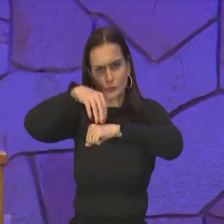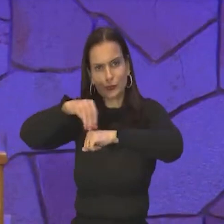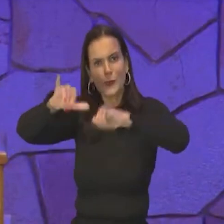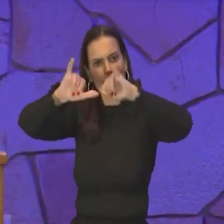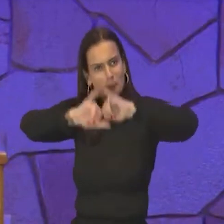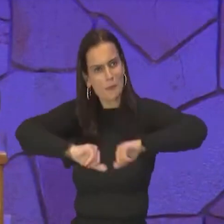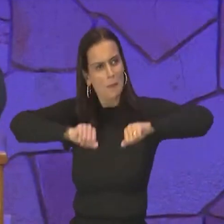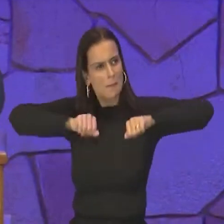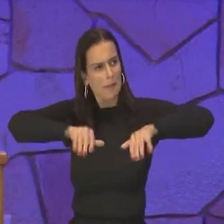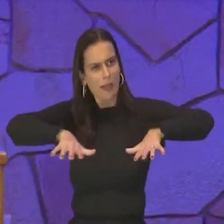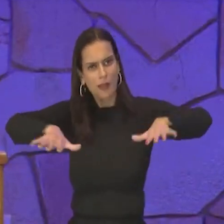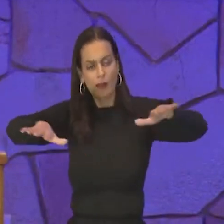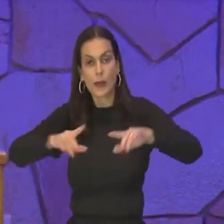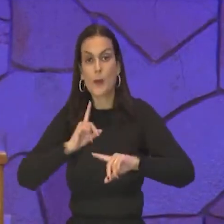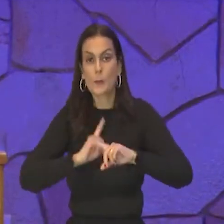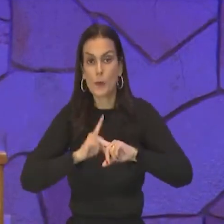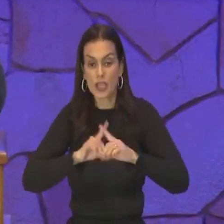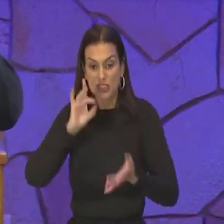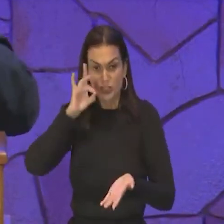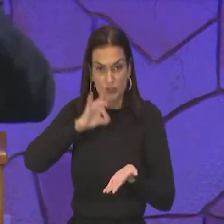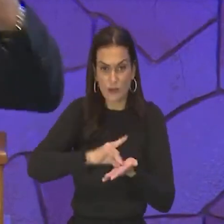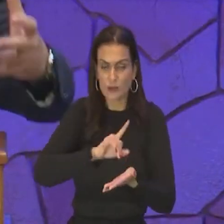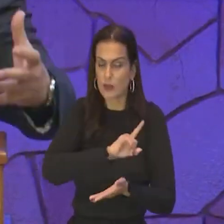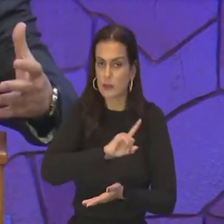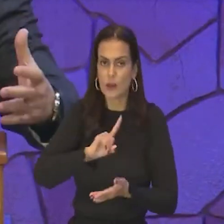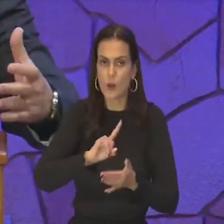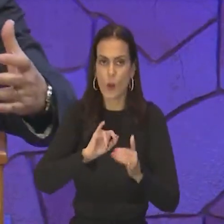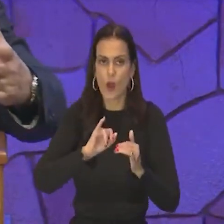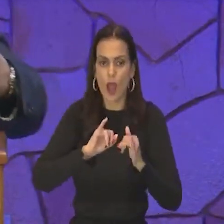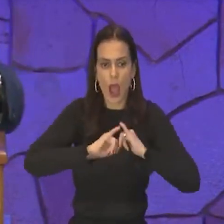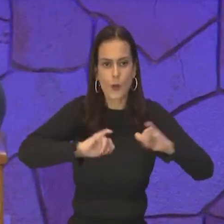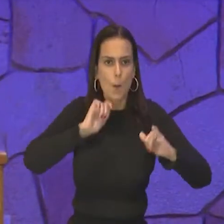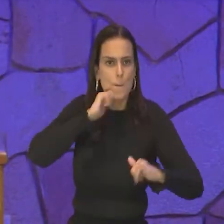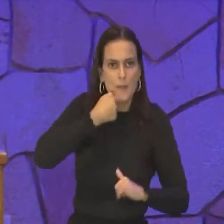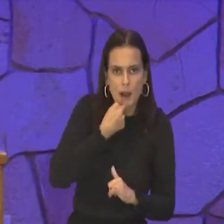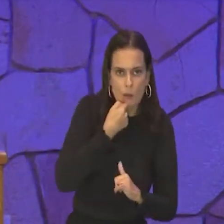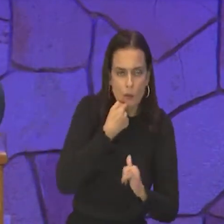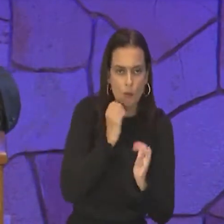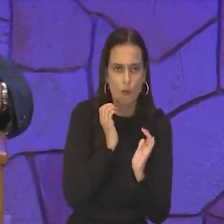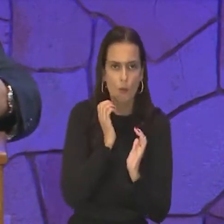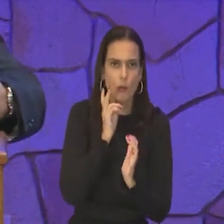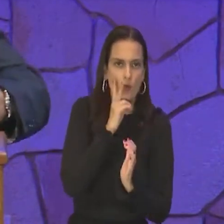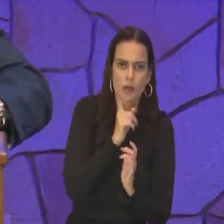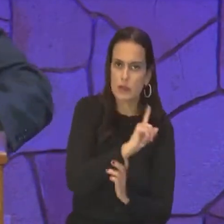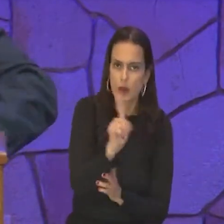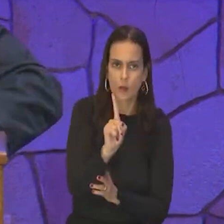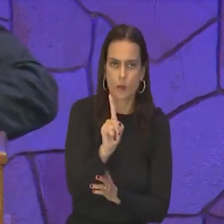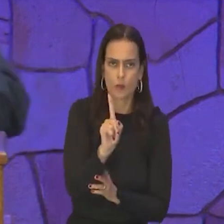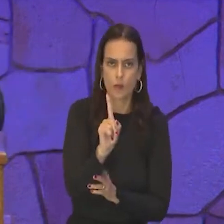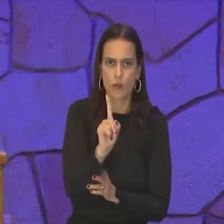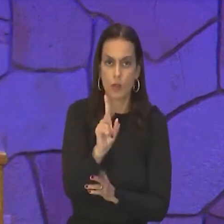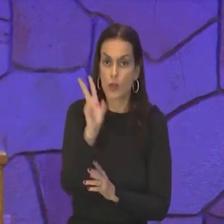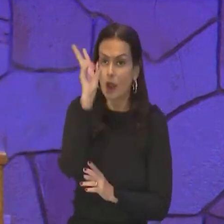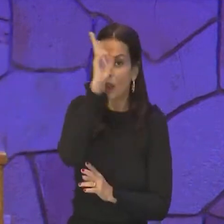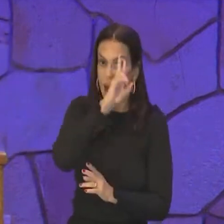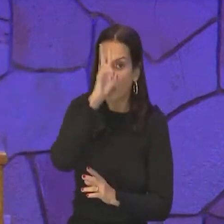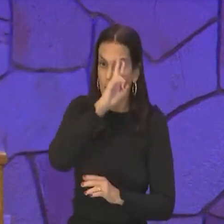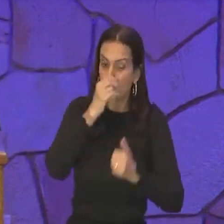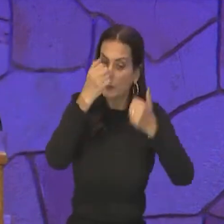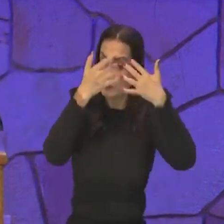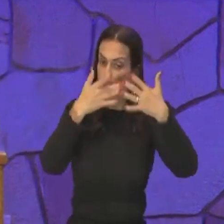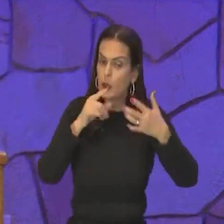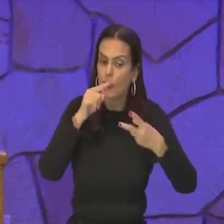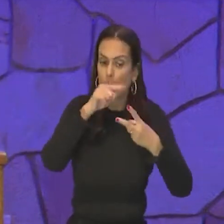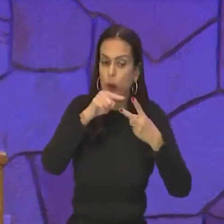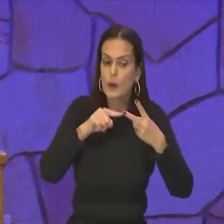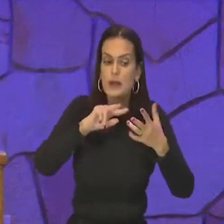anúncio, porque na verdade nós não estamos anunciando pão ou anunciando cálice, mas nós estamos anunciando aquilo que estes elementos